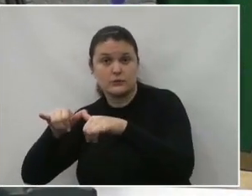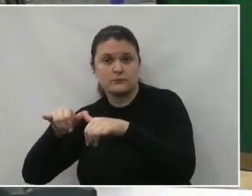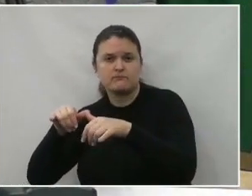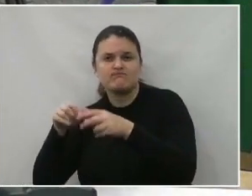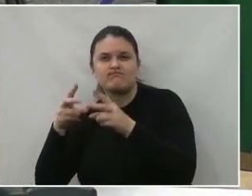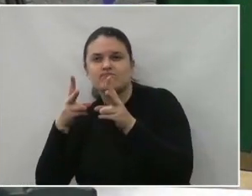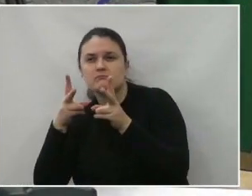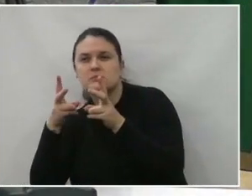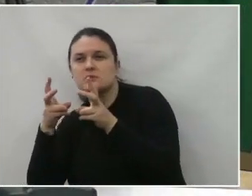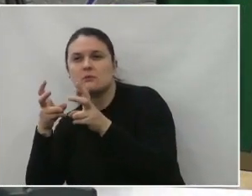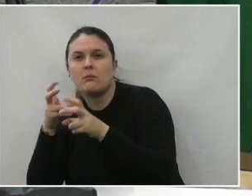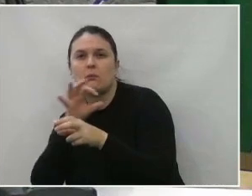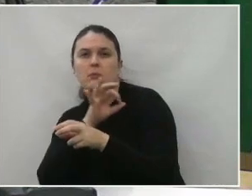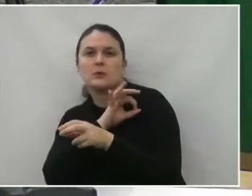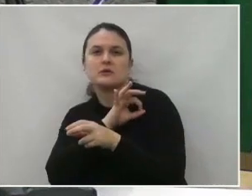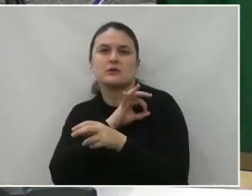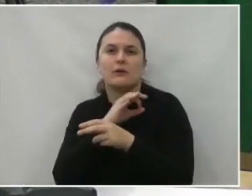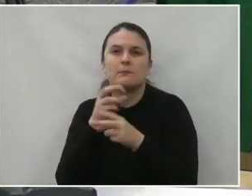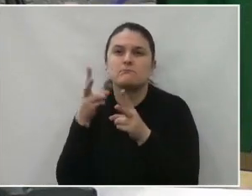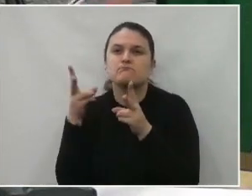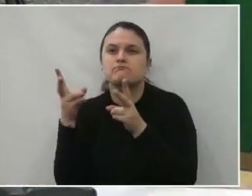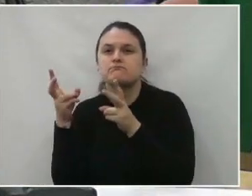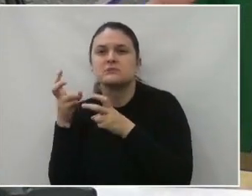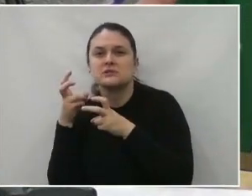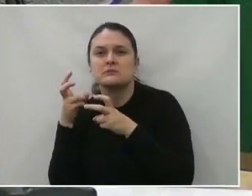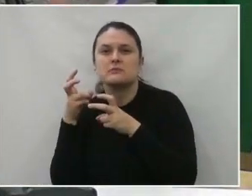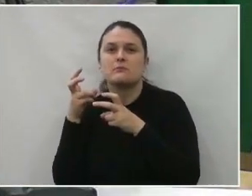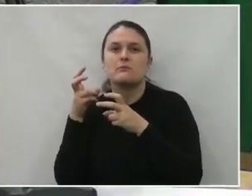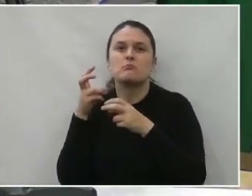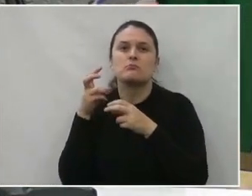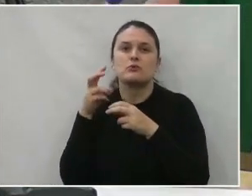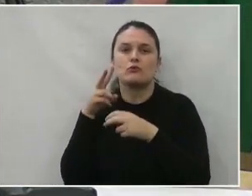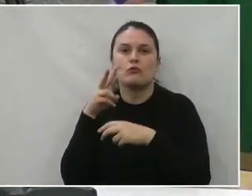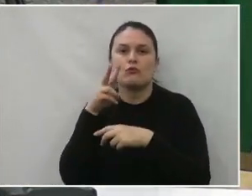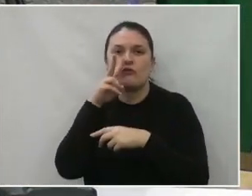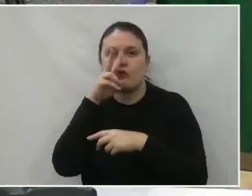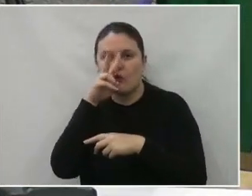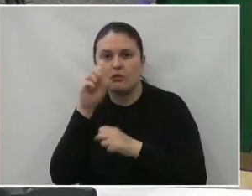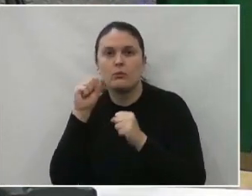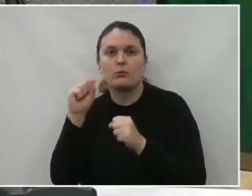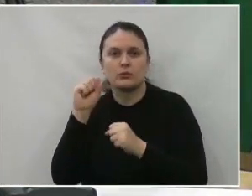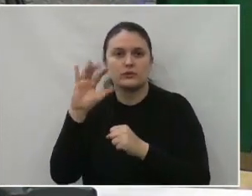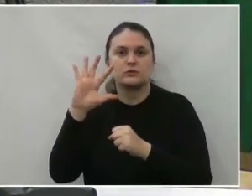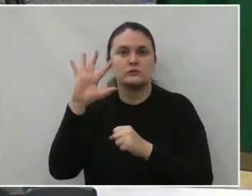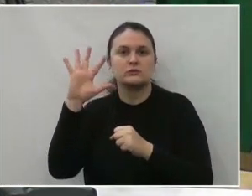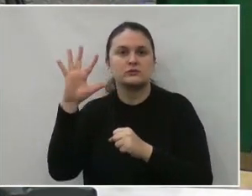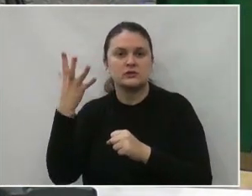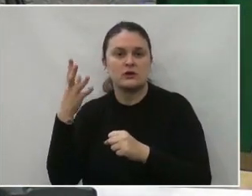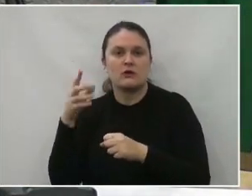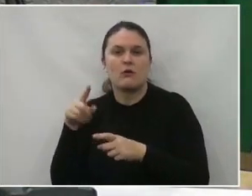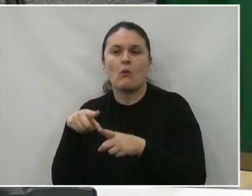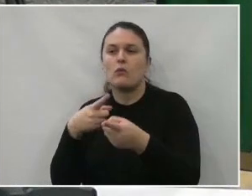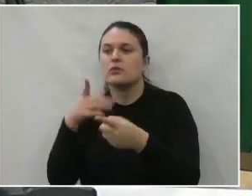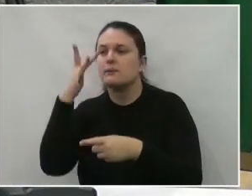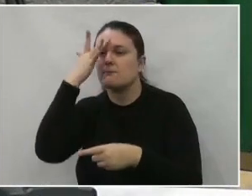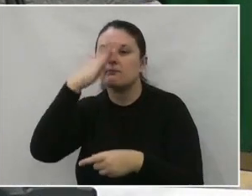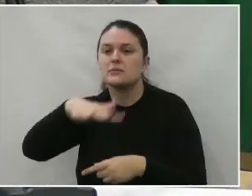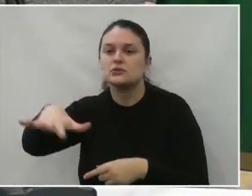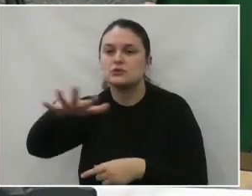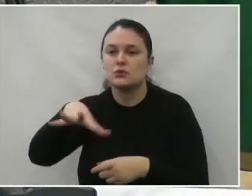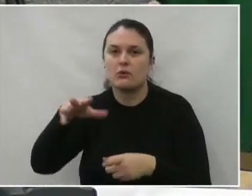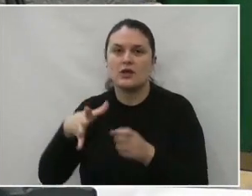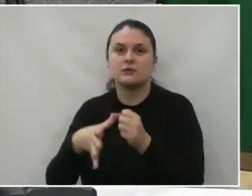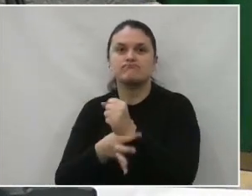tino policial, acabou por intervir algo mais forte que poderia acontecer contra as pessoas que estavam